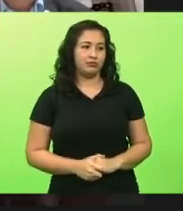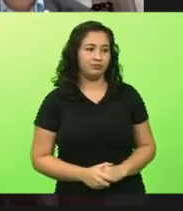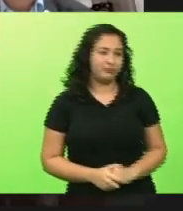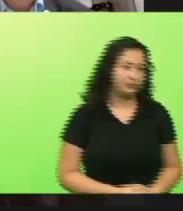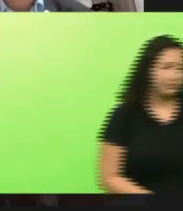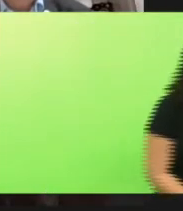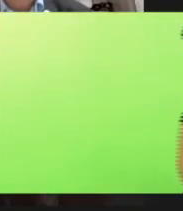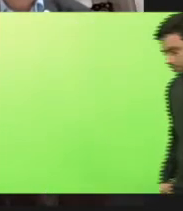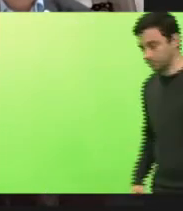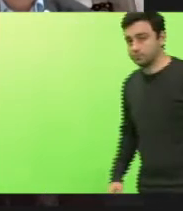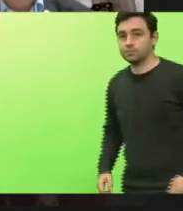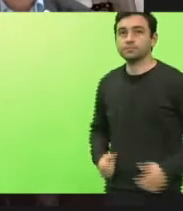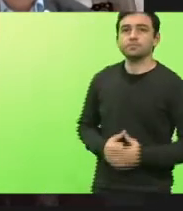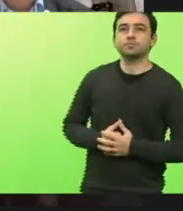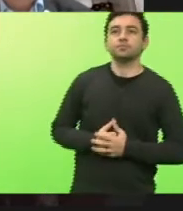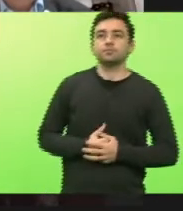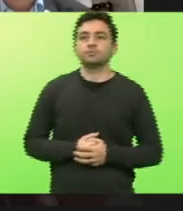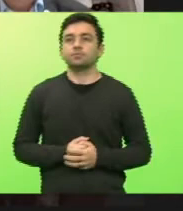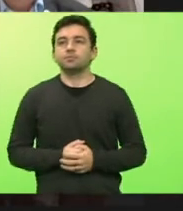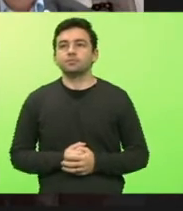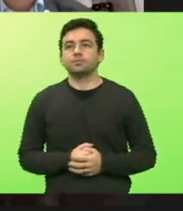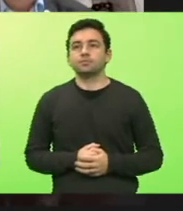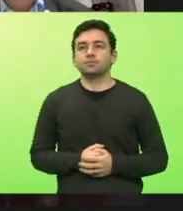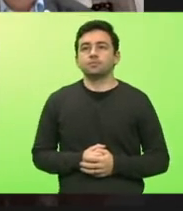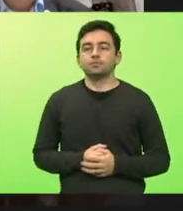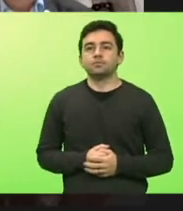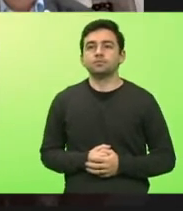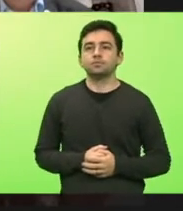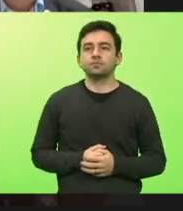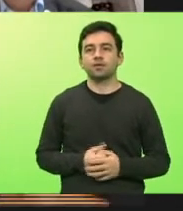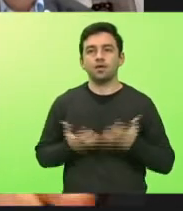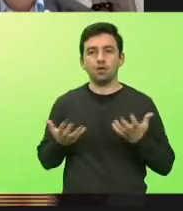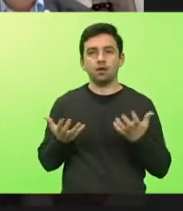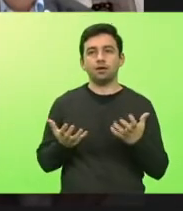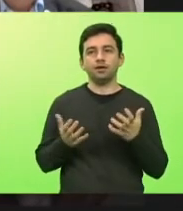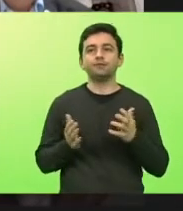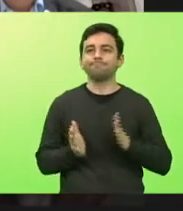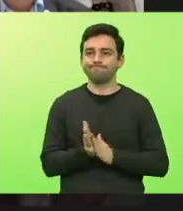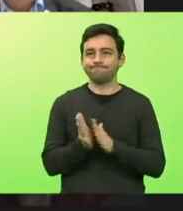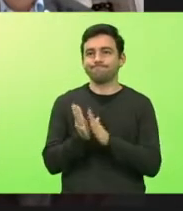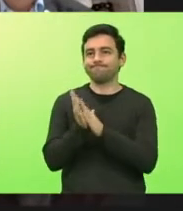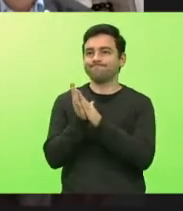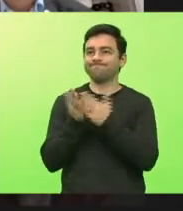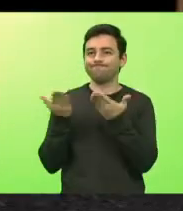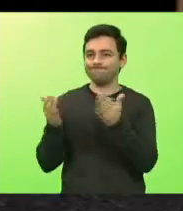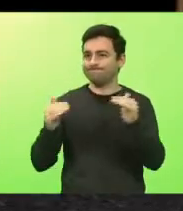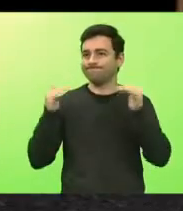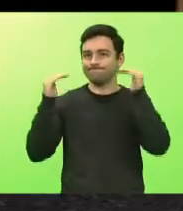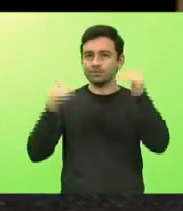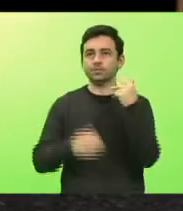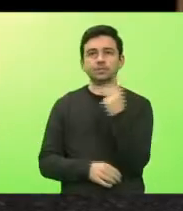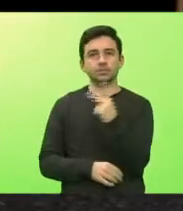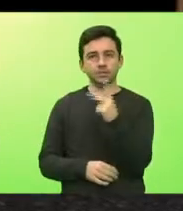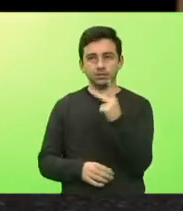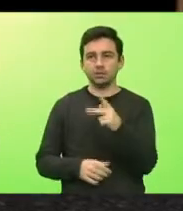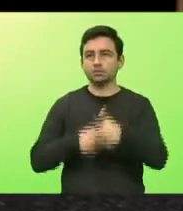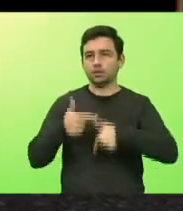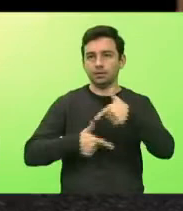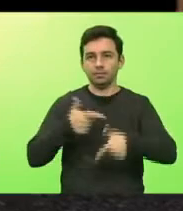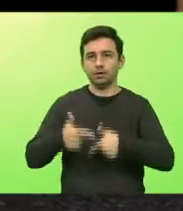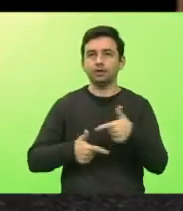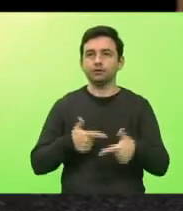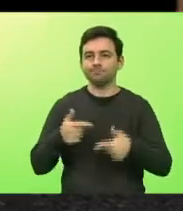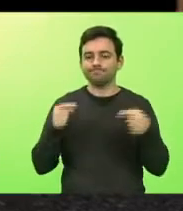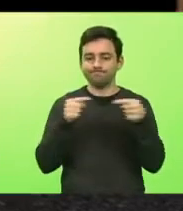Pois não. Só gostaria de elogiar, enaltecer e parabenizar o seu trabalho frente à questão da nossa região